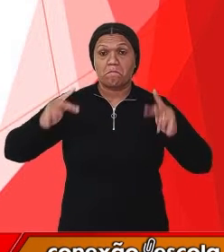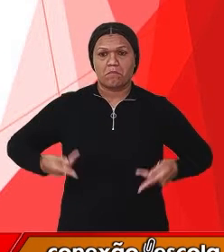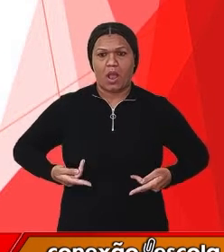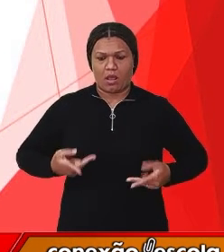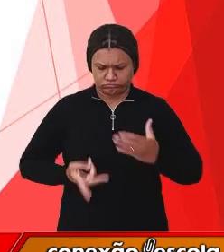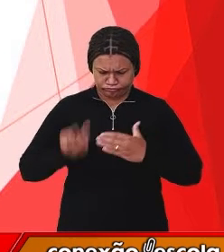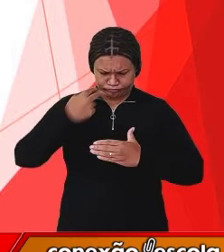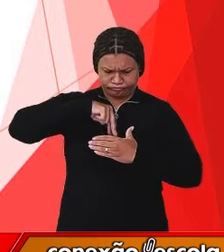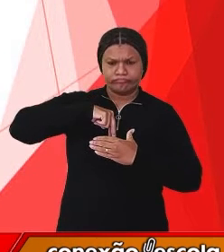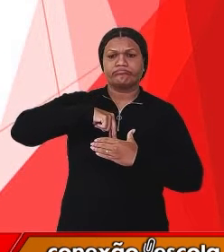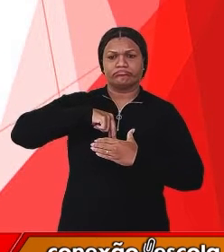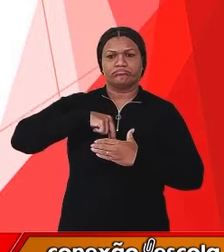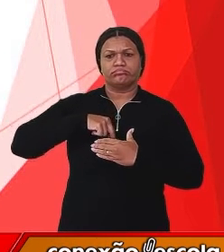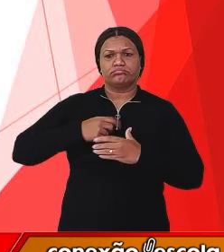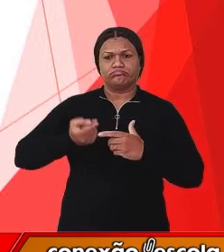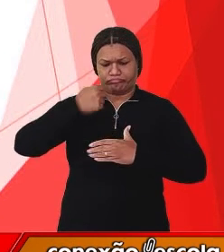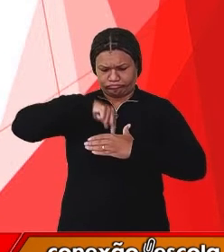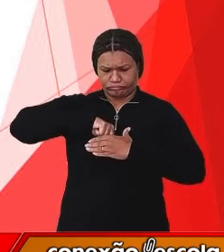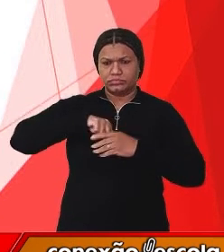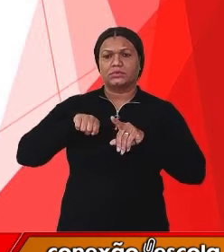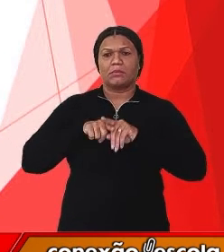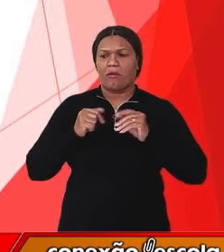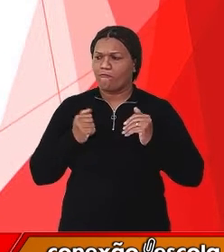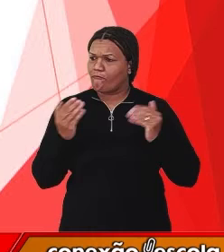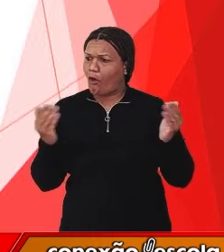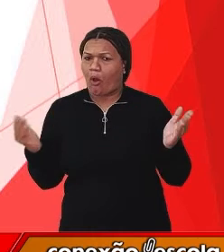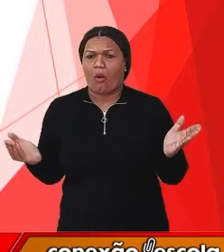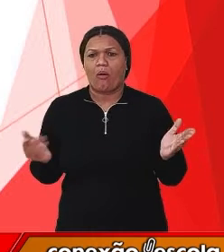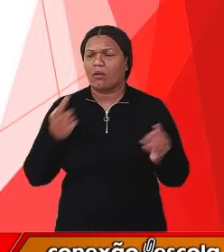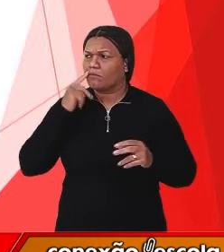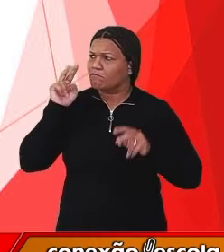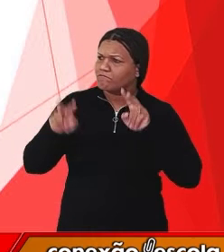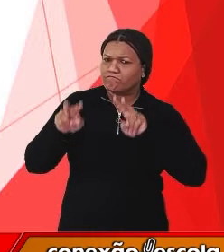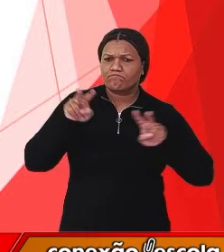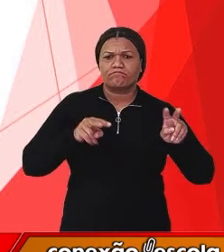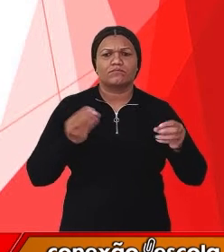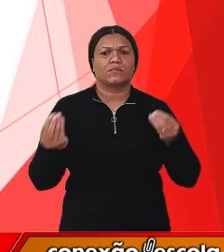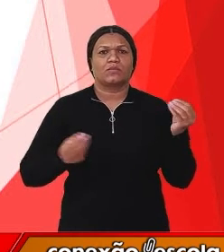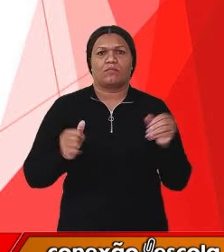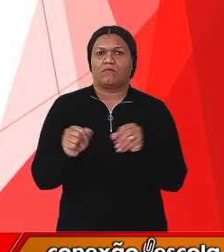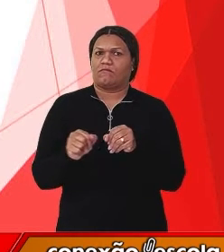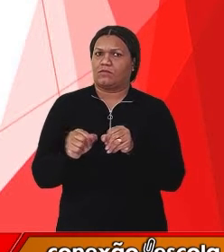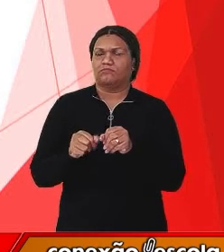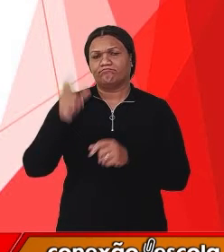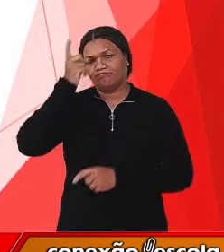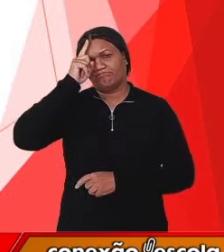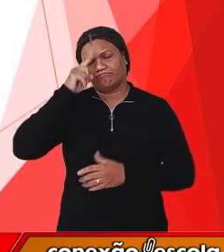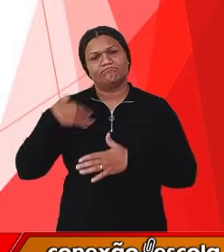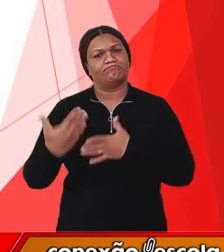identidade, e para fora, para a nossa praxis, para o nosso fazer no dia a dia.